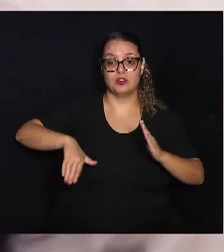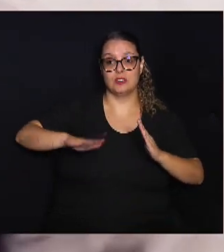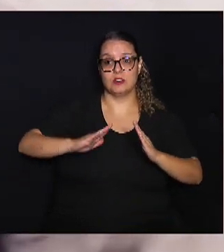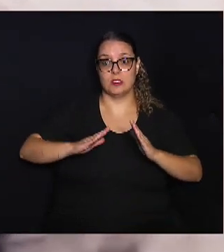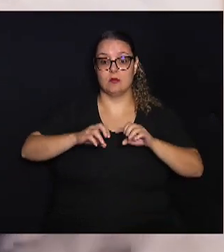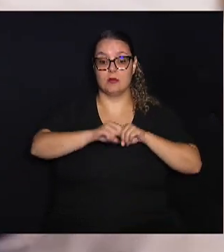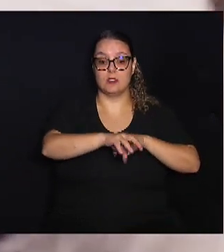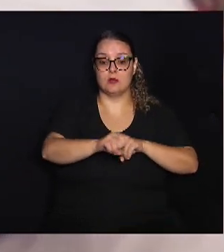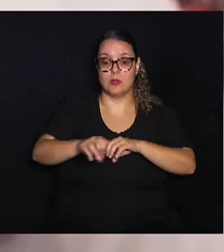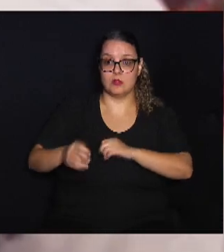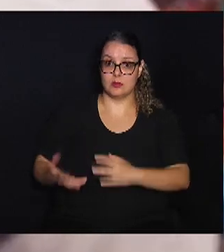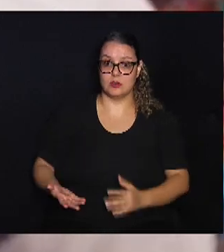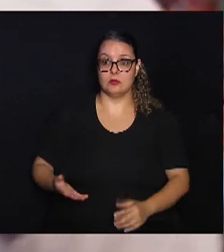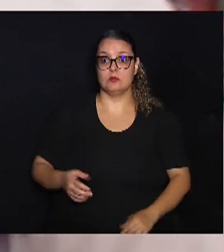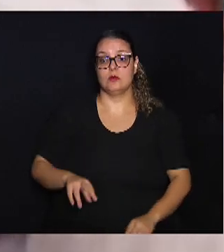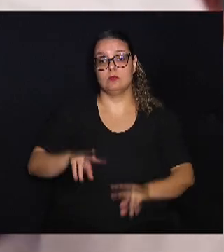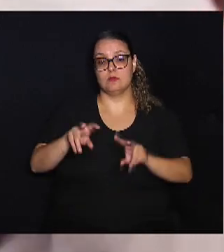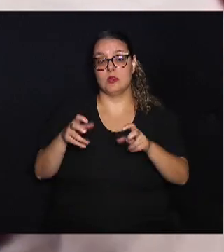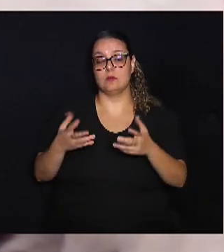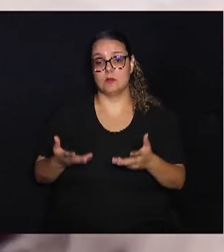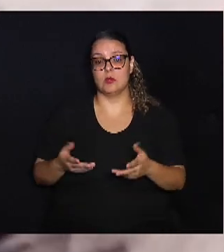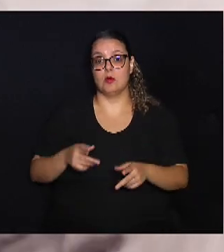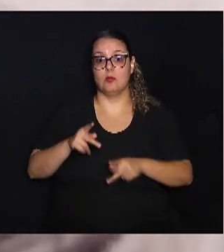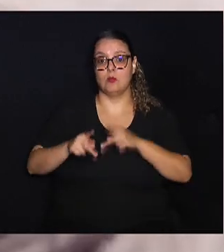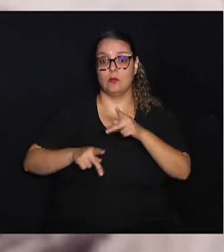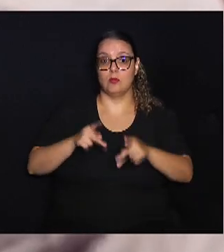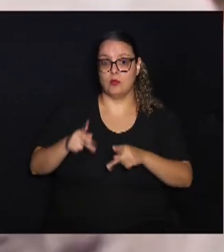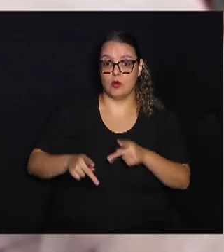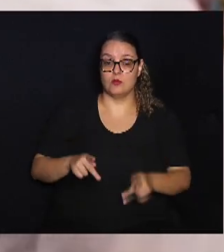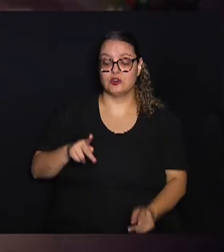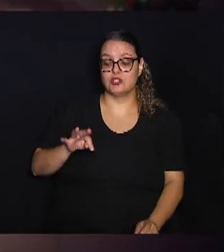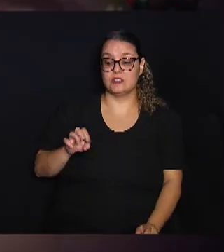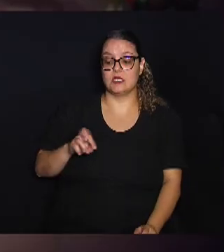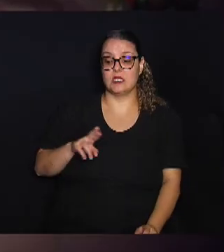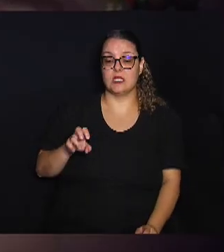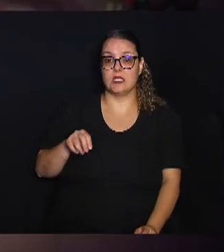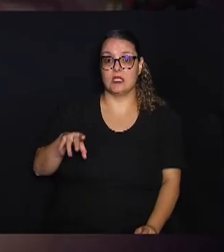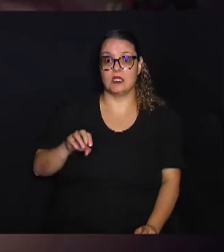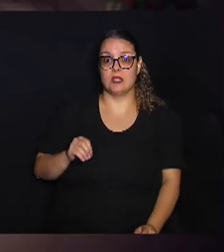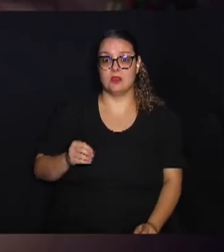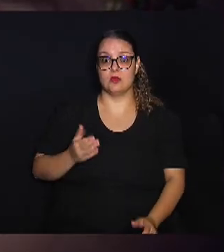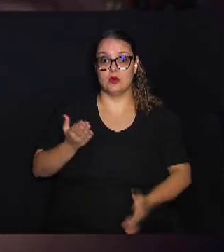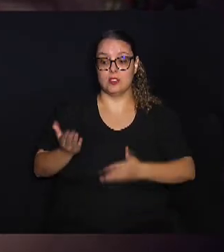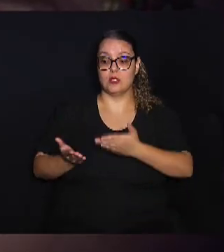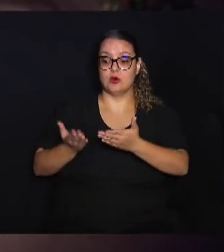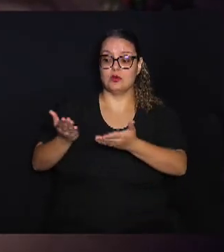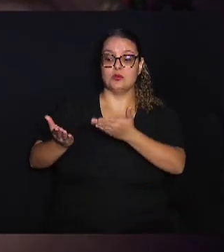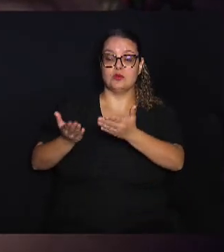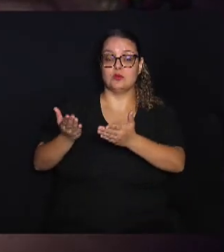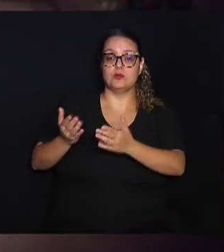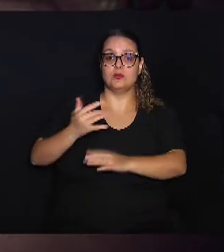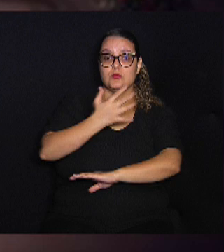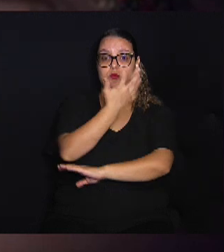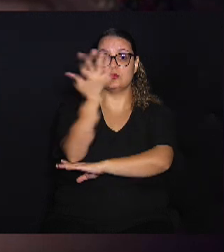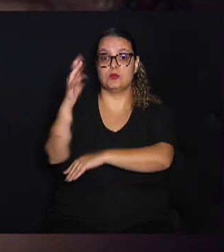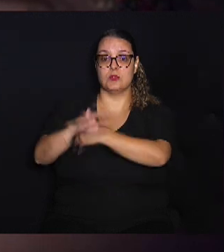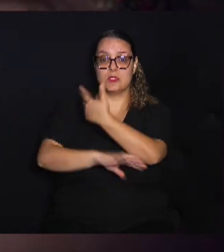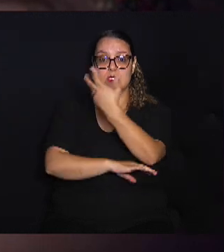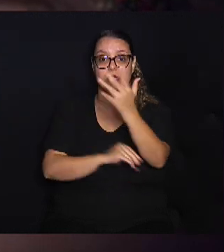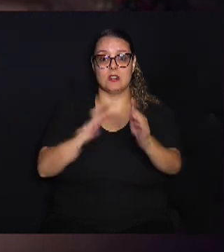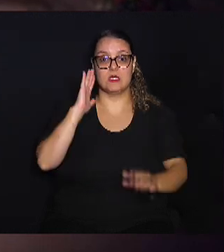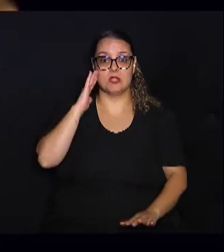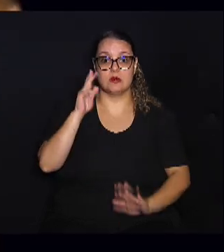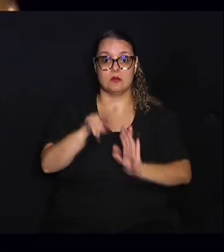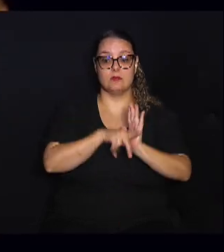ensinar sobre essa questão, né? Porque os povos de terreiro, eles cultuam a natureza, eles entendem que nós somos parte